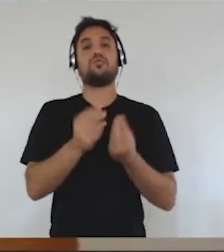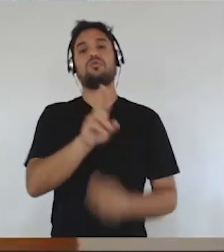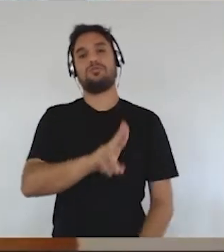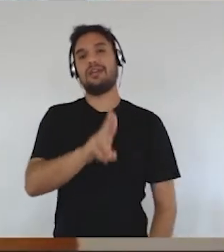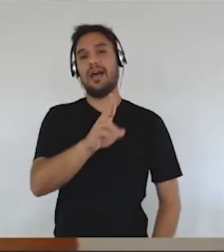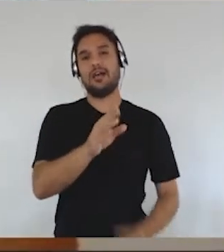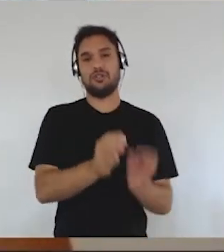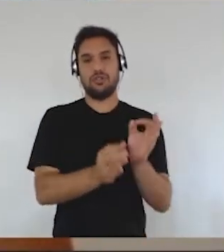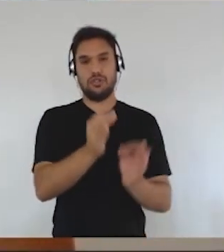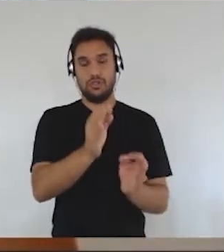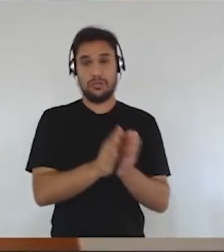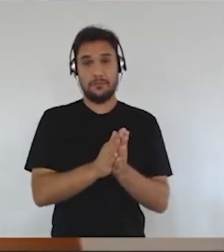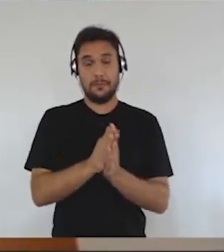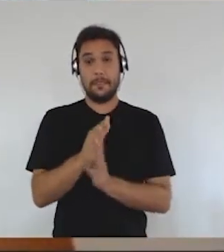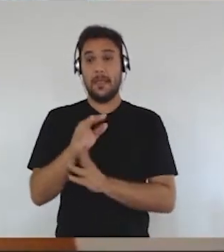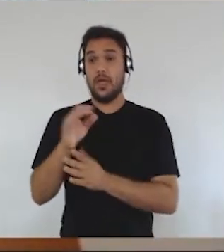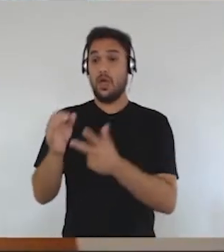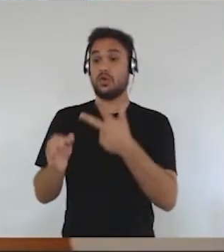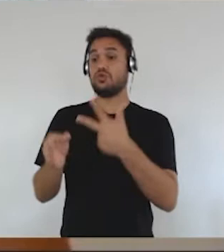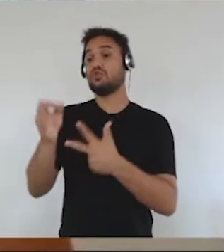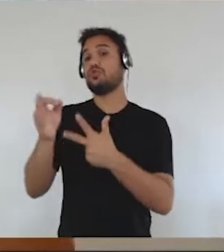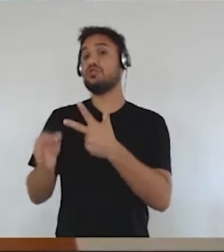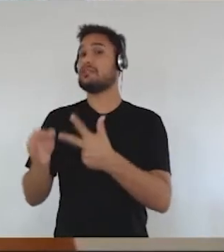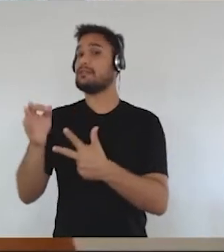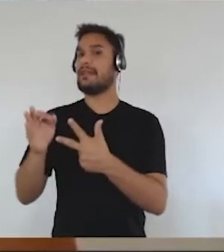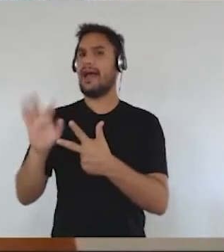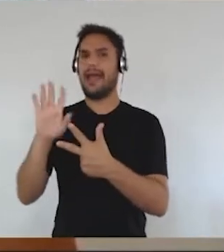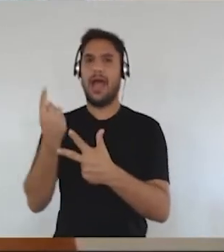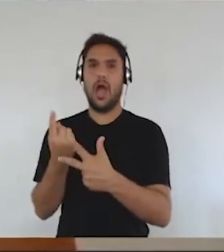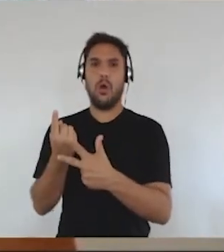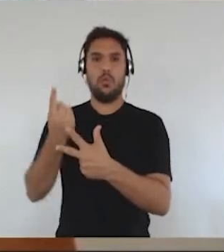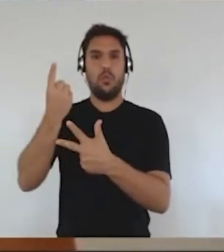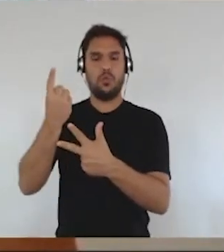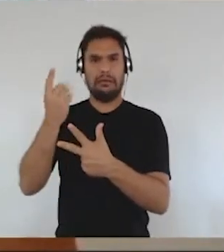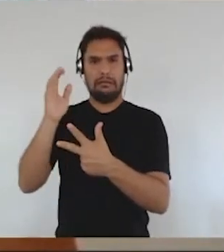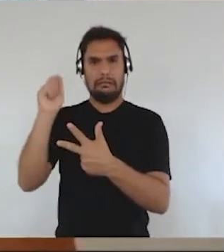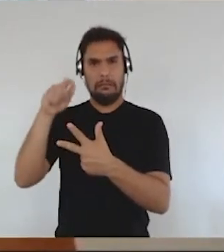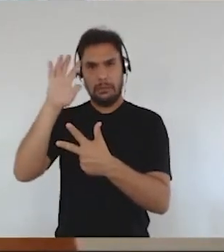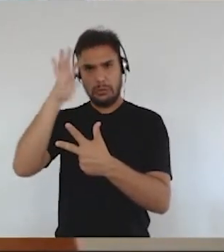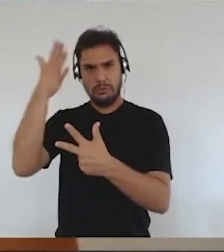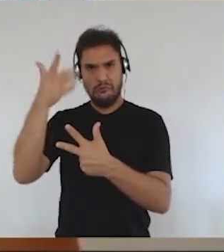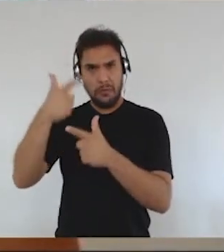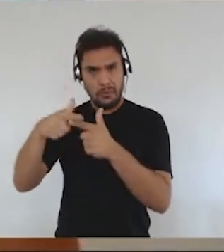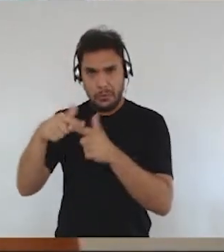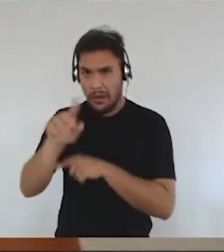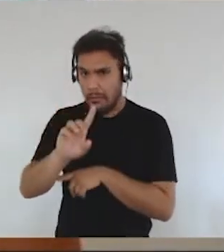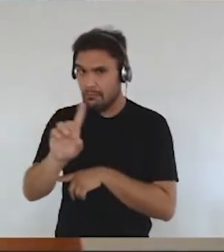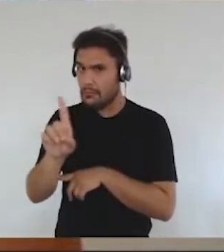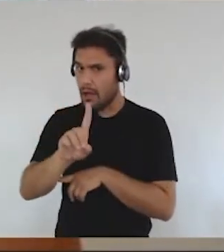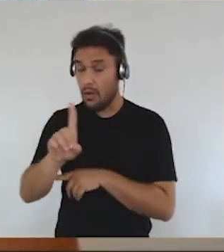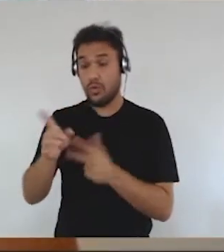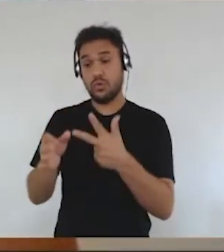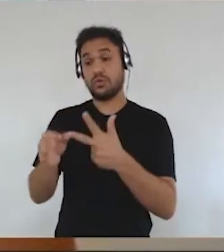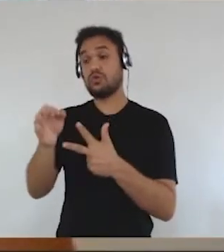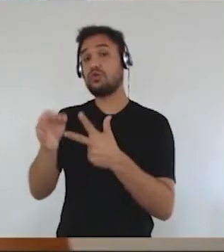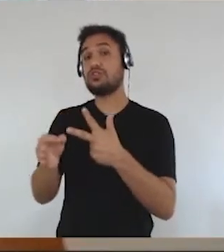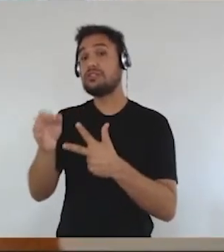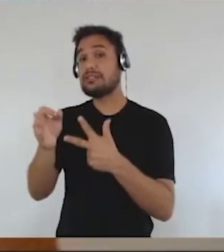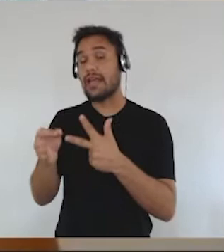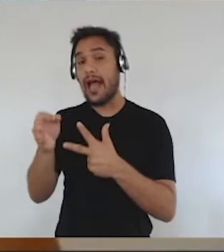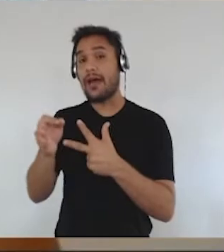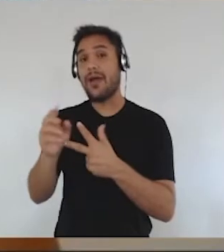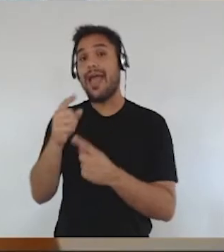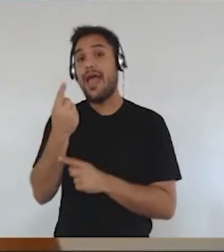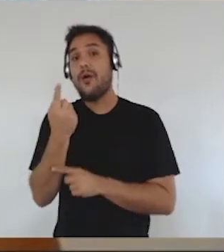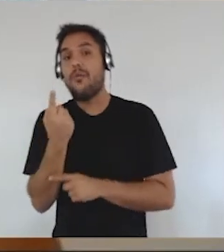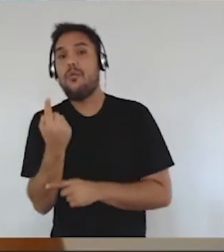haver confusão, o judiciário não é a única forma de se chegar à justiça. O judiciário ele é uma das